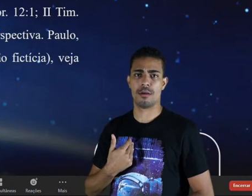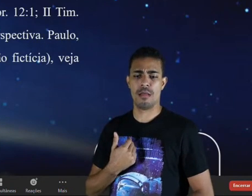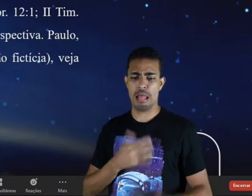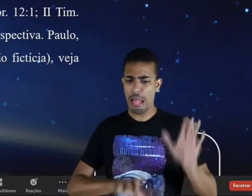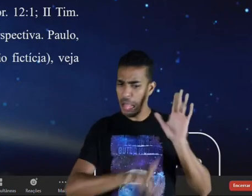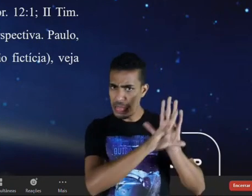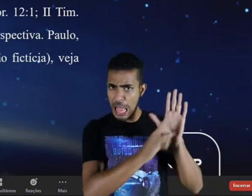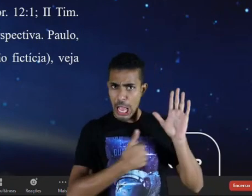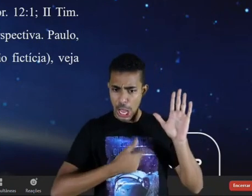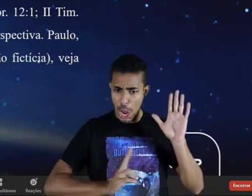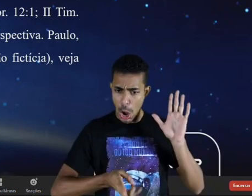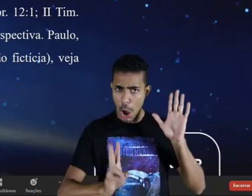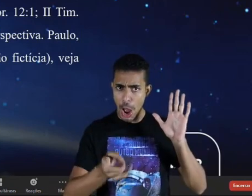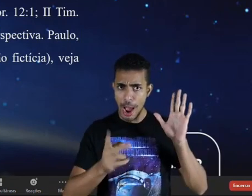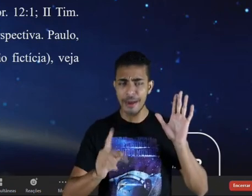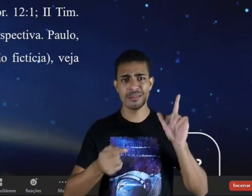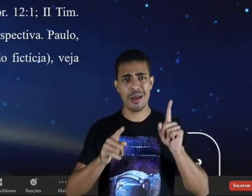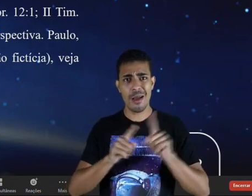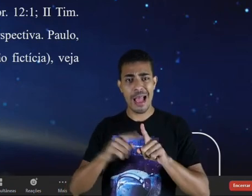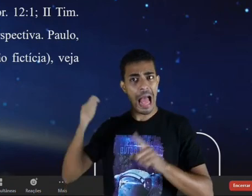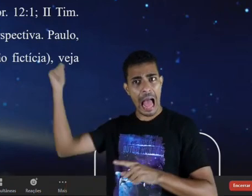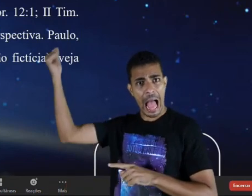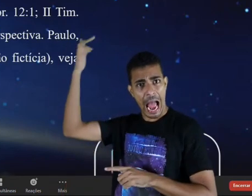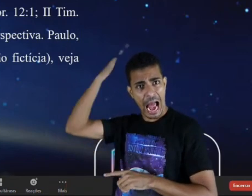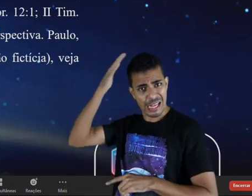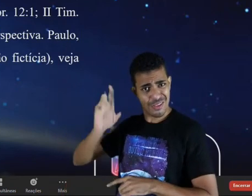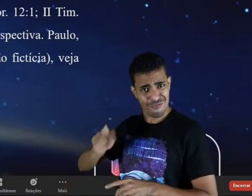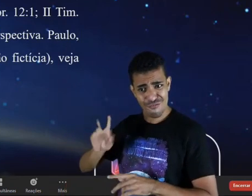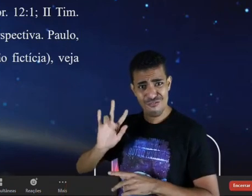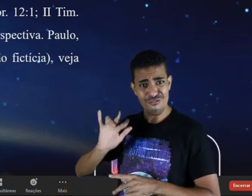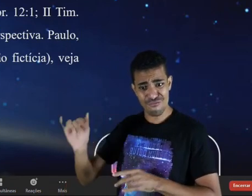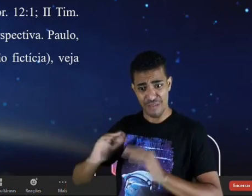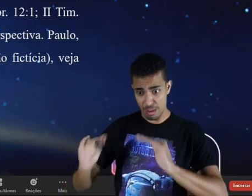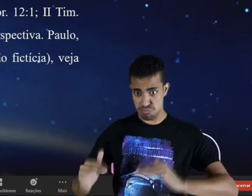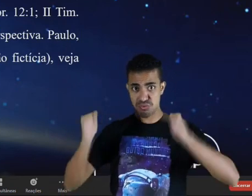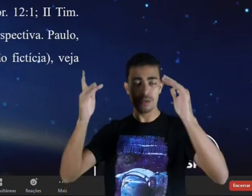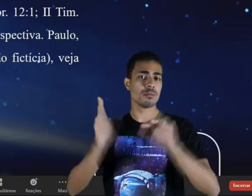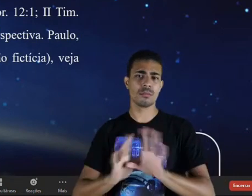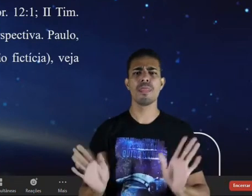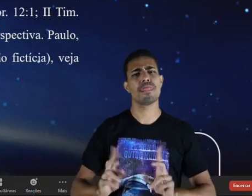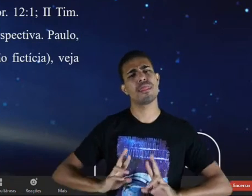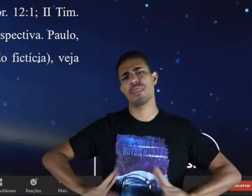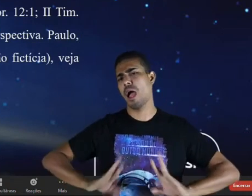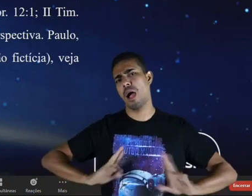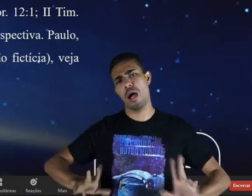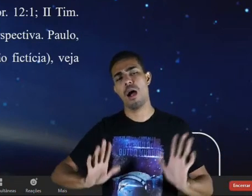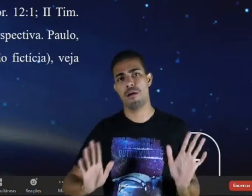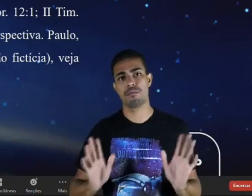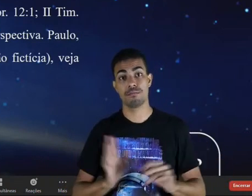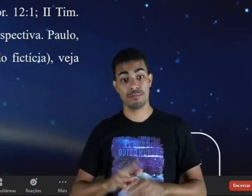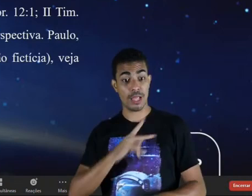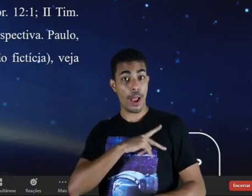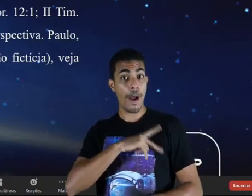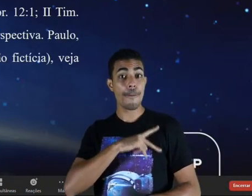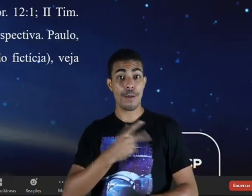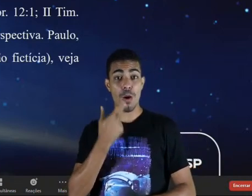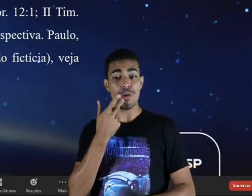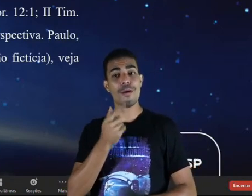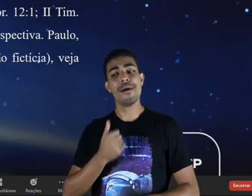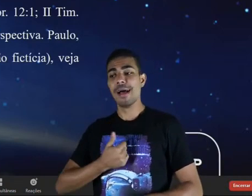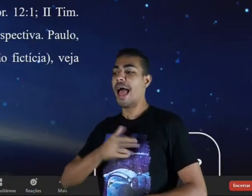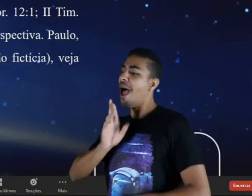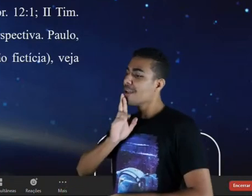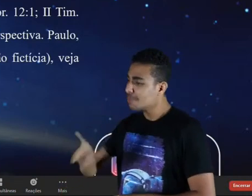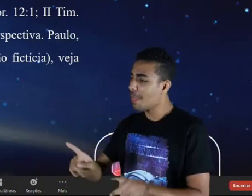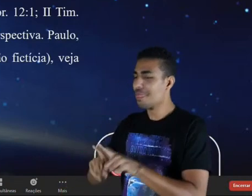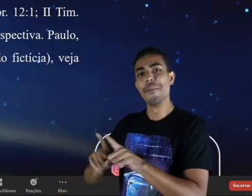no pecado, para que a graça seja mais abundante? De modo nenhum. Então, Paulo faz a pergunta e ele mesmo responde. Isso é uma diatribe.